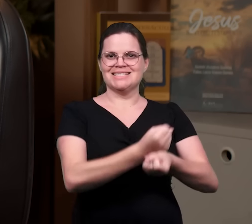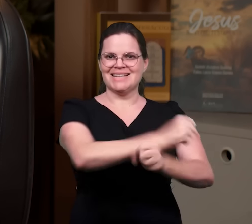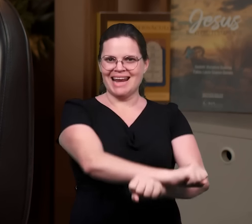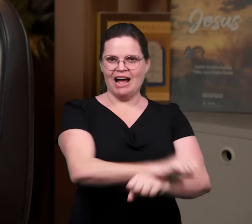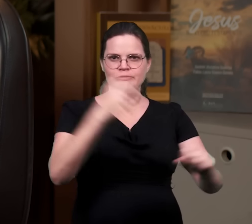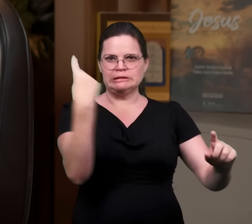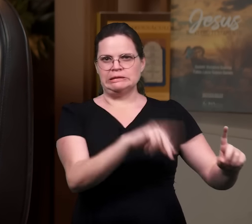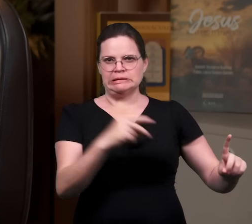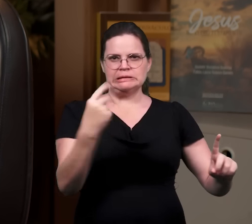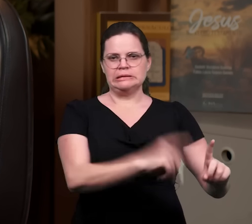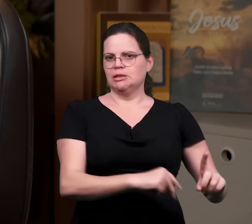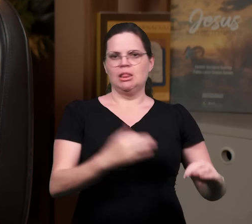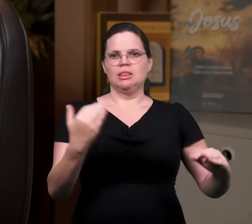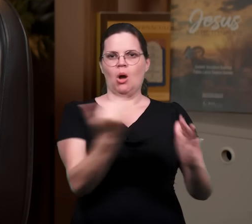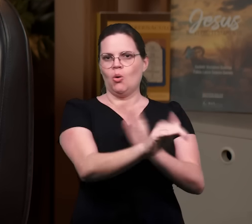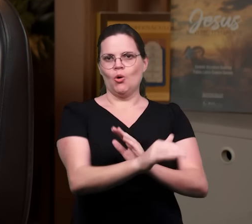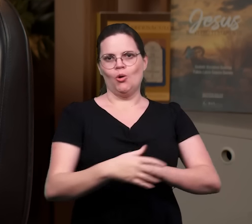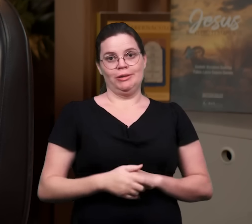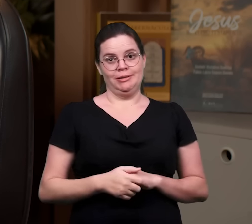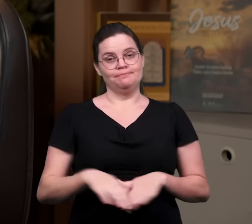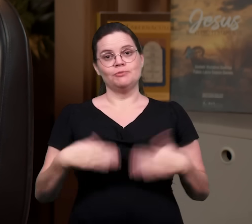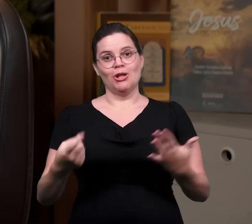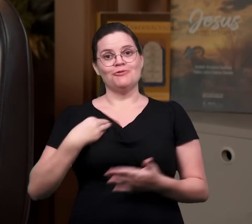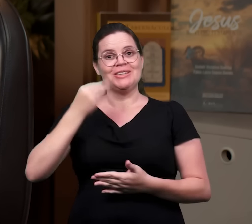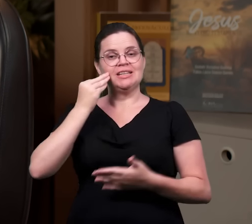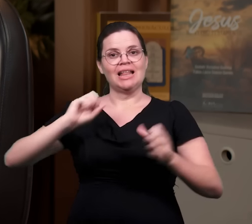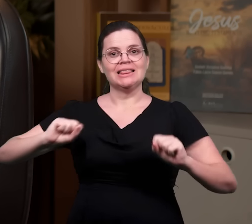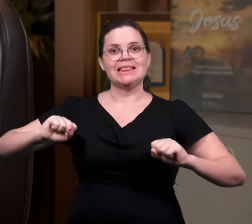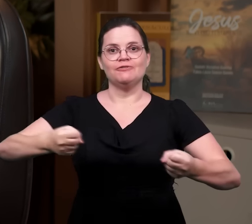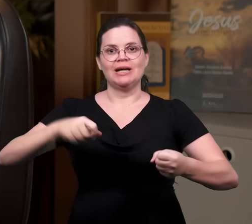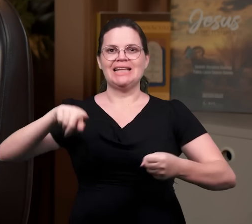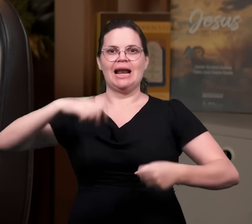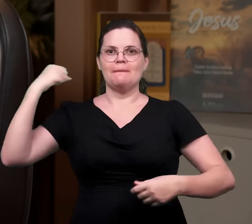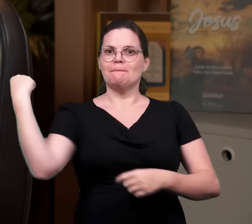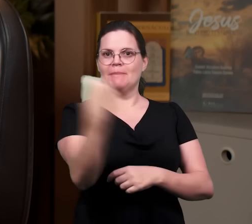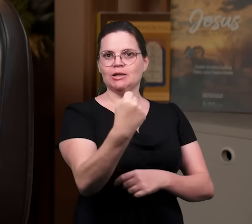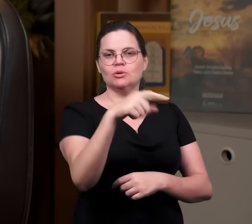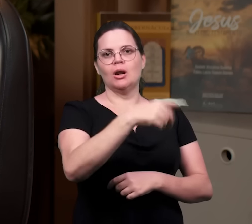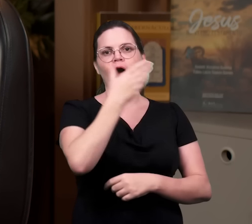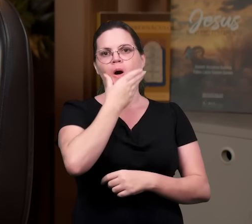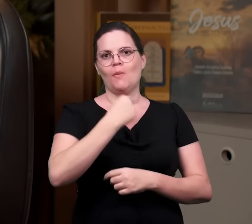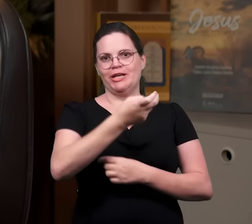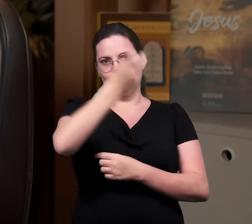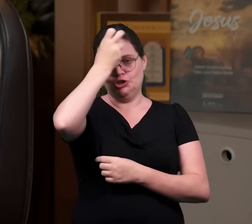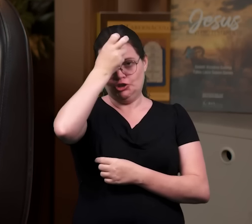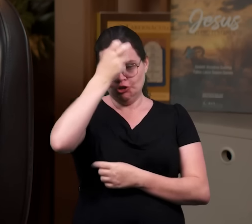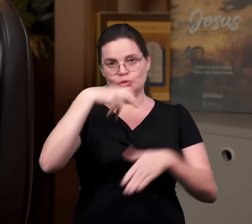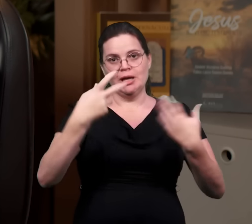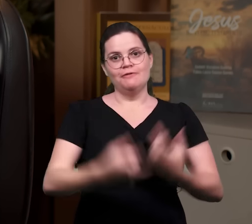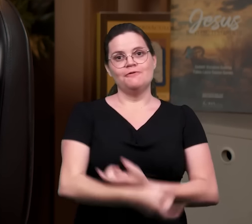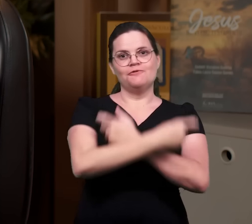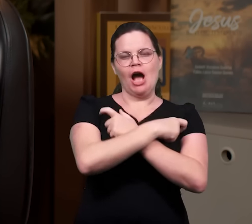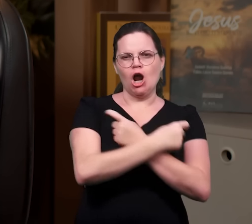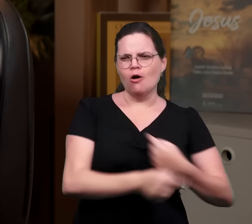escravos, ele interviu na situação de um dos seus irmãos. Por isso ele foi perseguido por Faraó, e sendo perseguido por